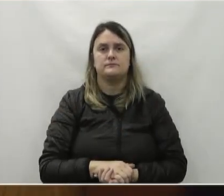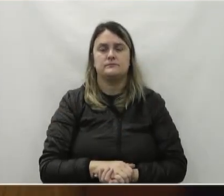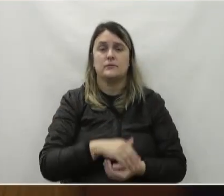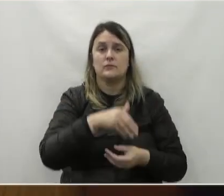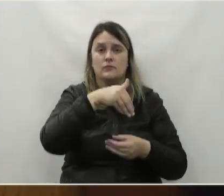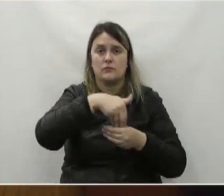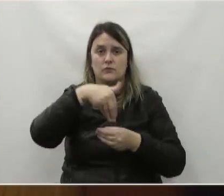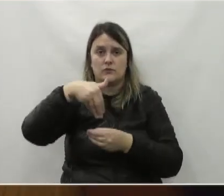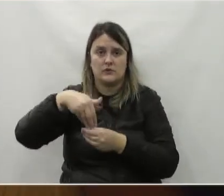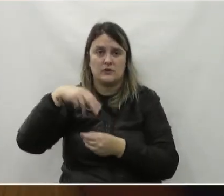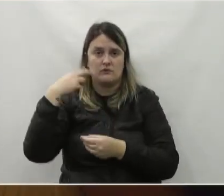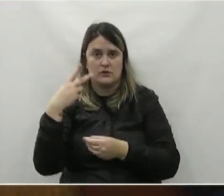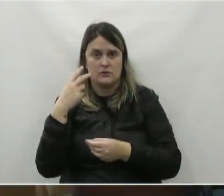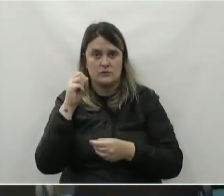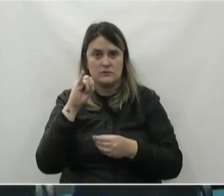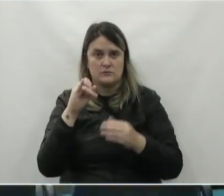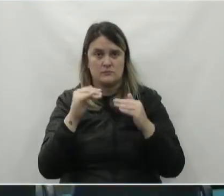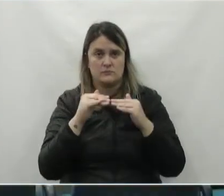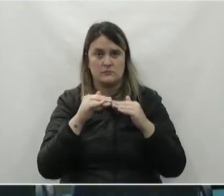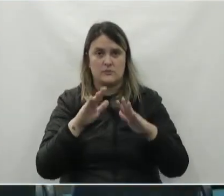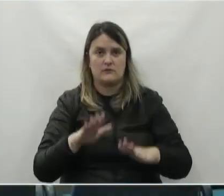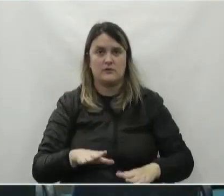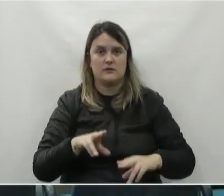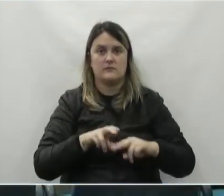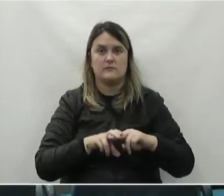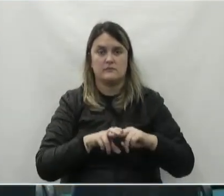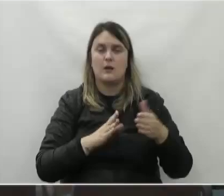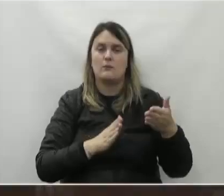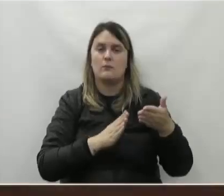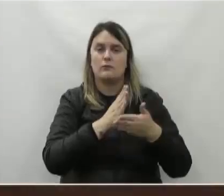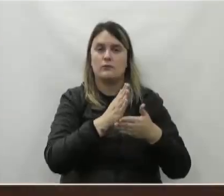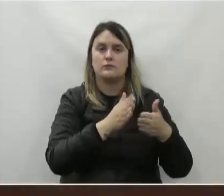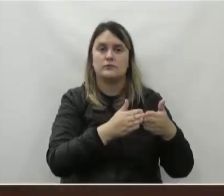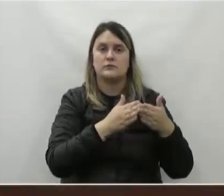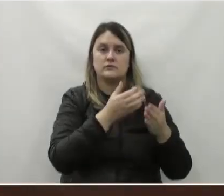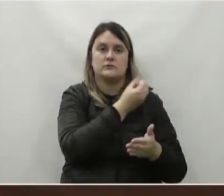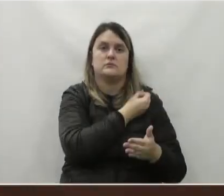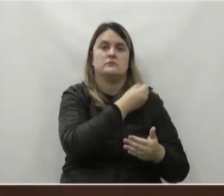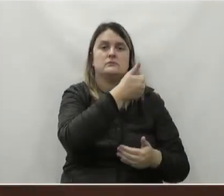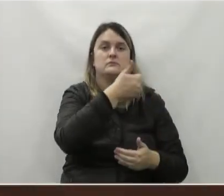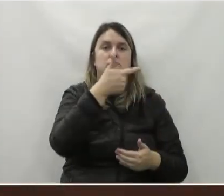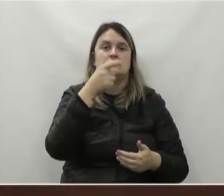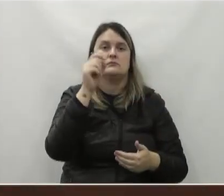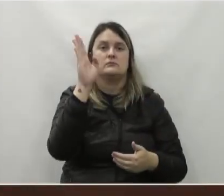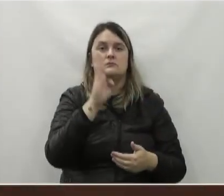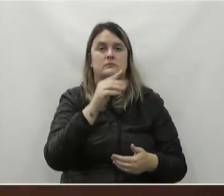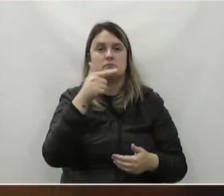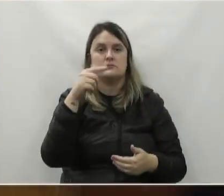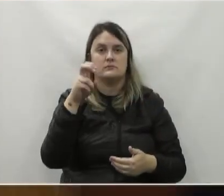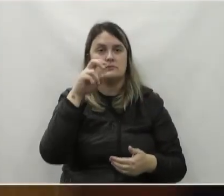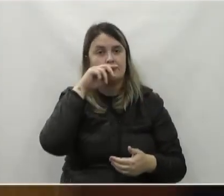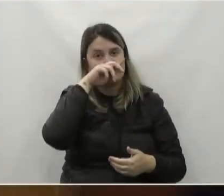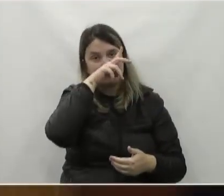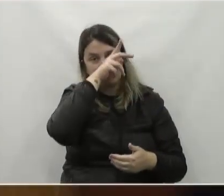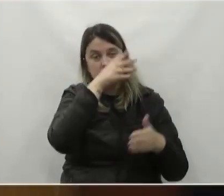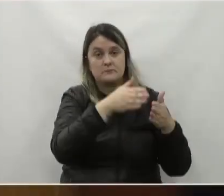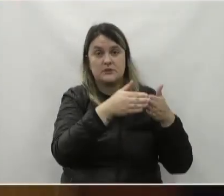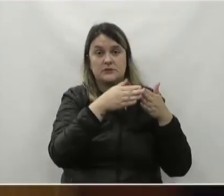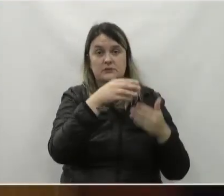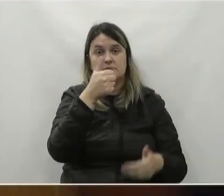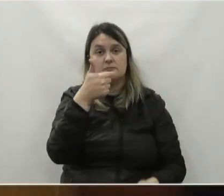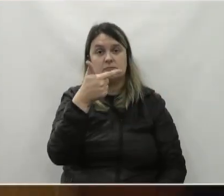Em votação, senhores vereadores que aprovam, permaneçam como estão. Aprovado o requerimento número 120/2025.